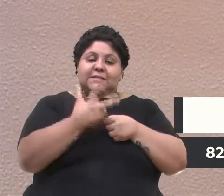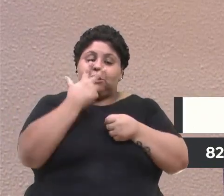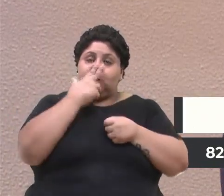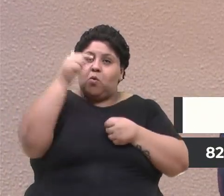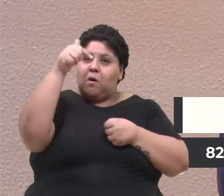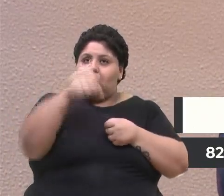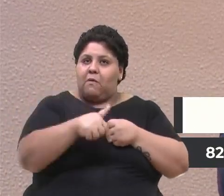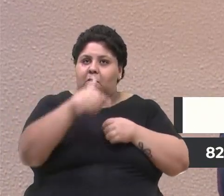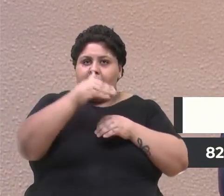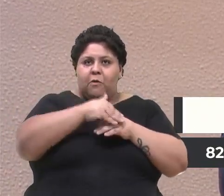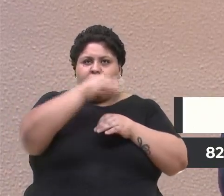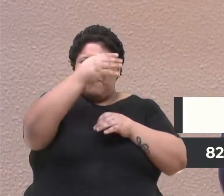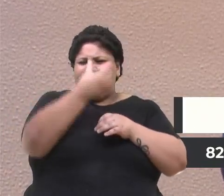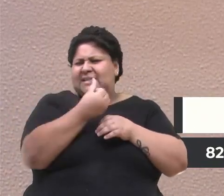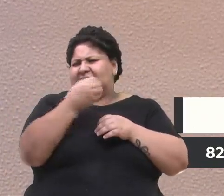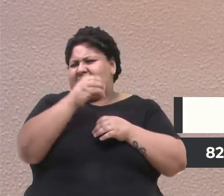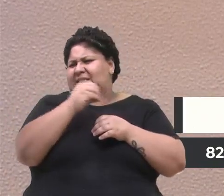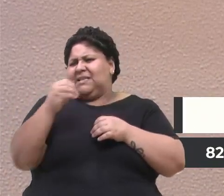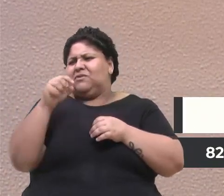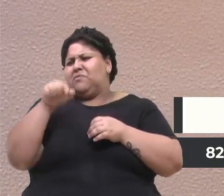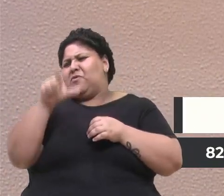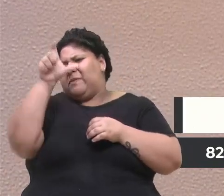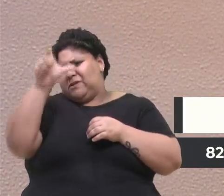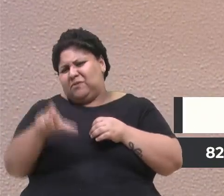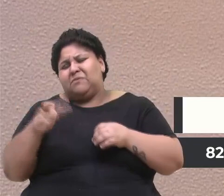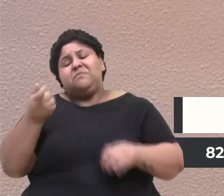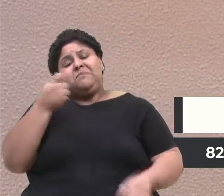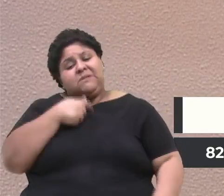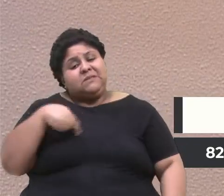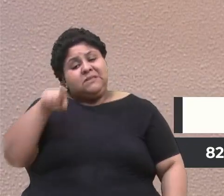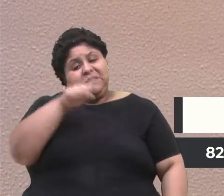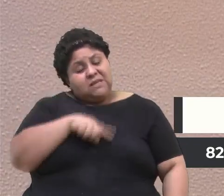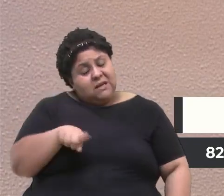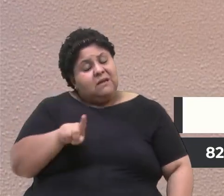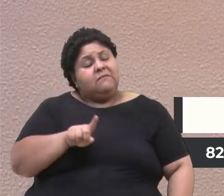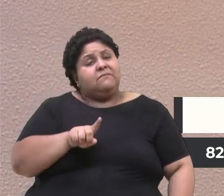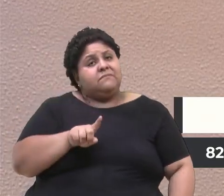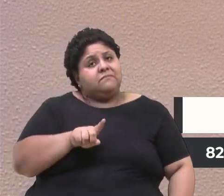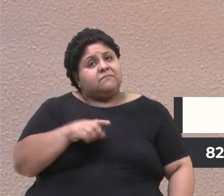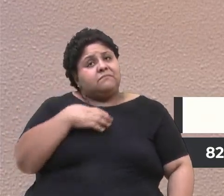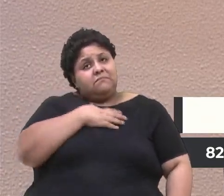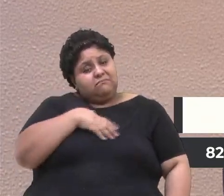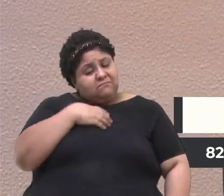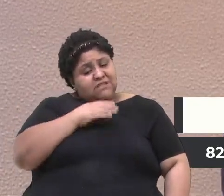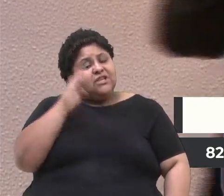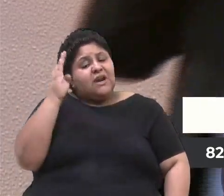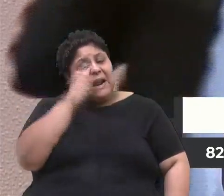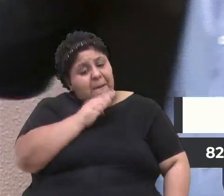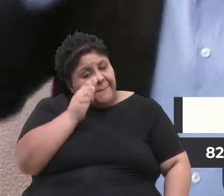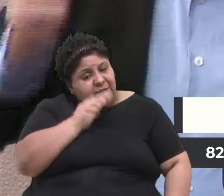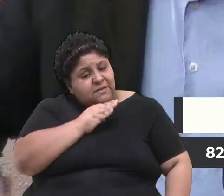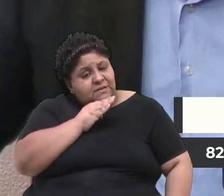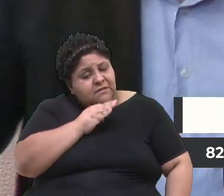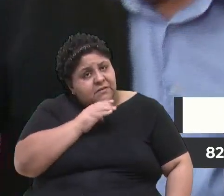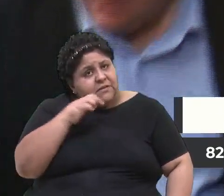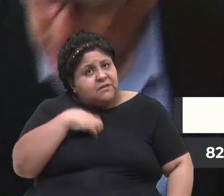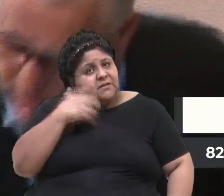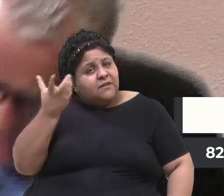mil habitantes, precisa. Então, de uma maneira rápida, eu quero